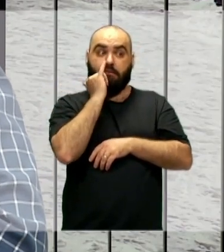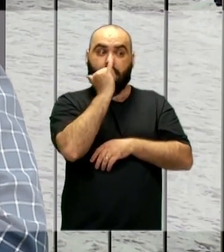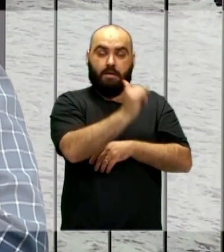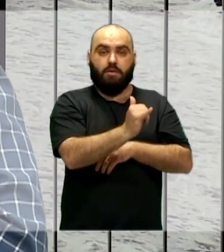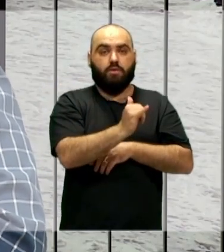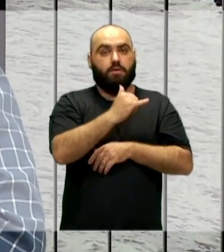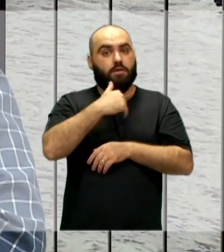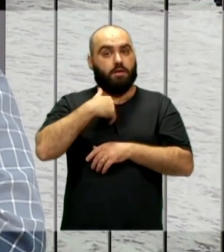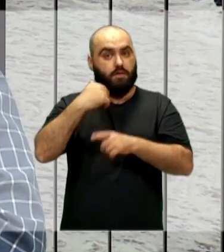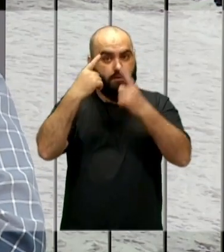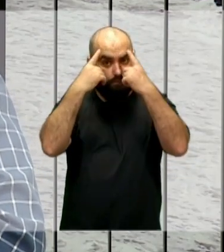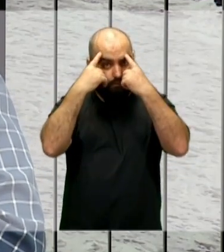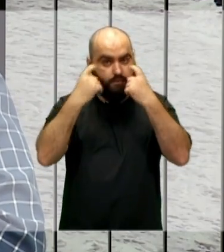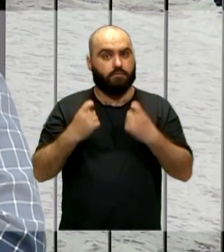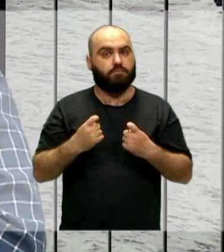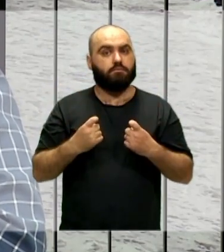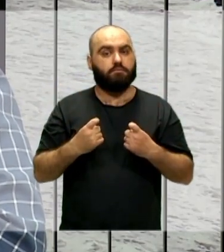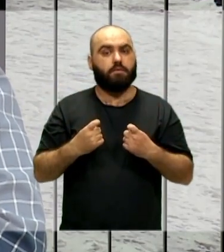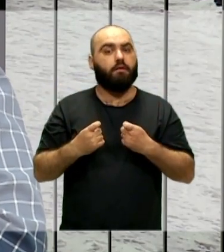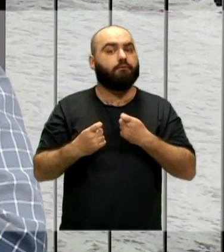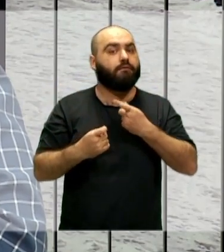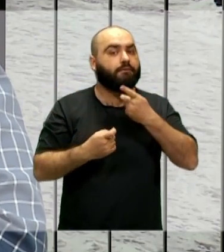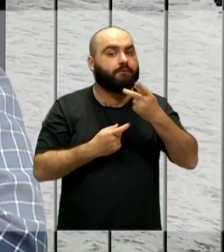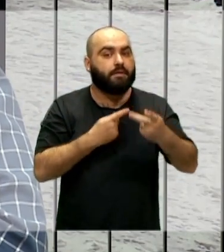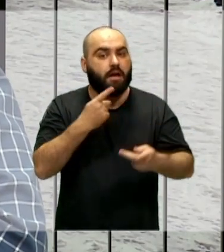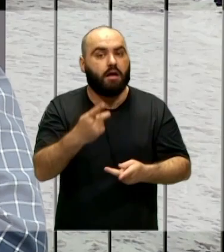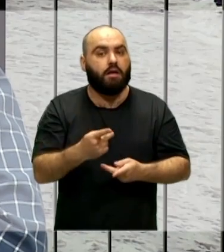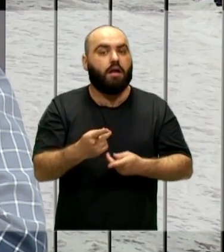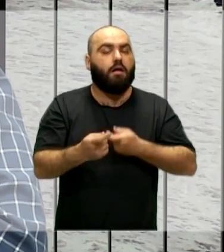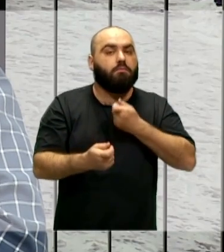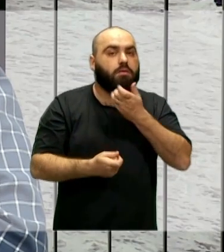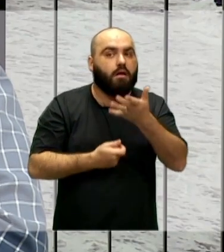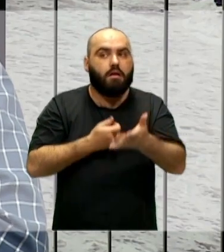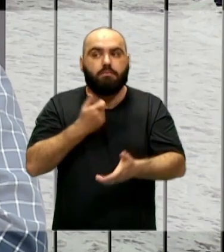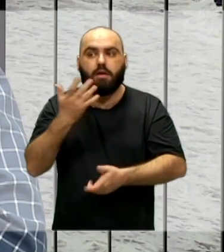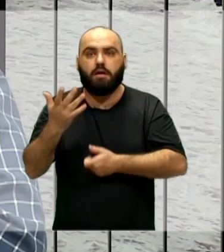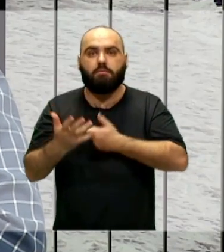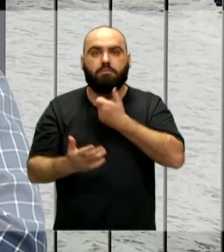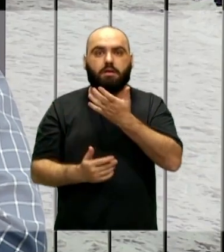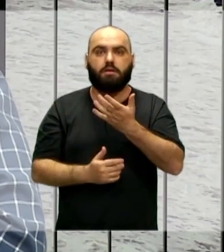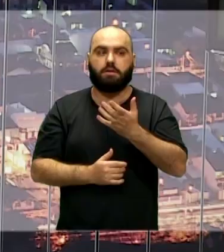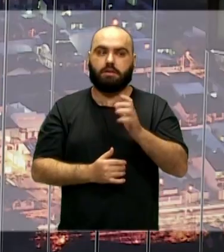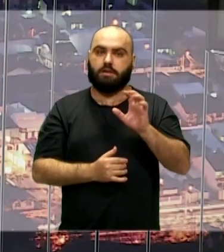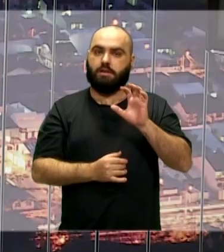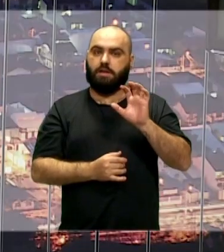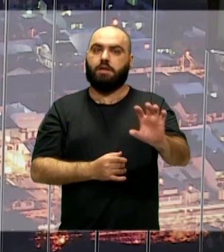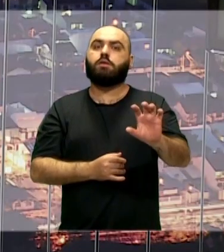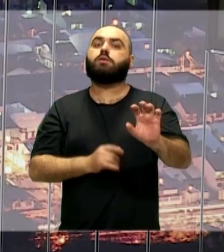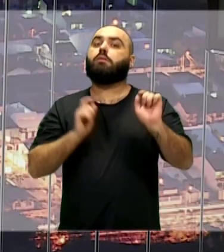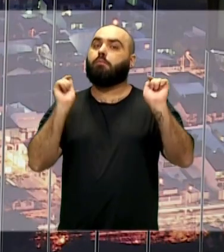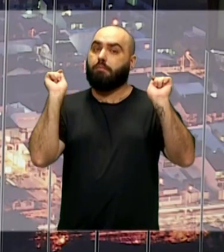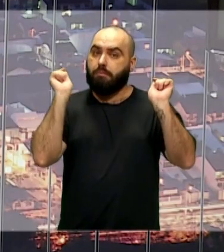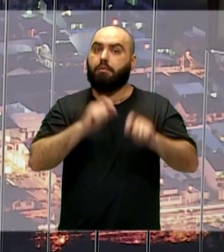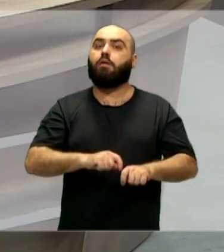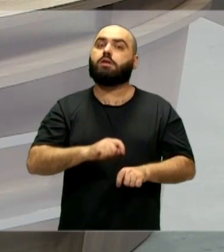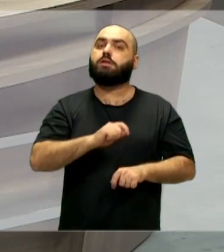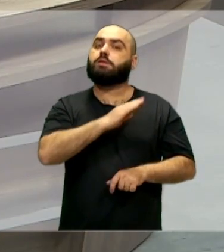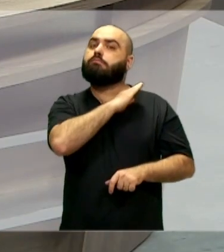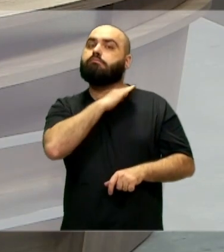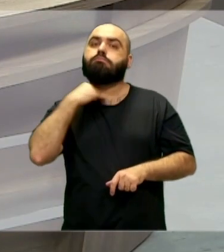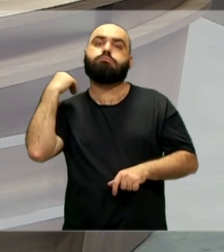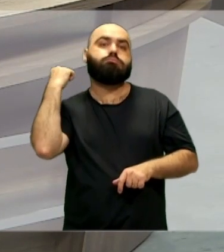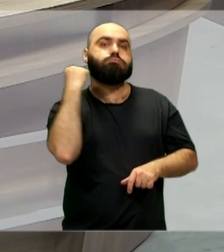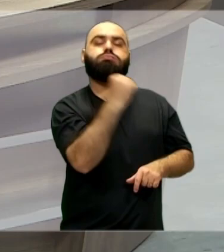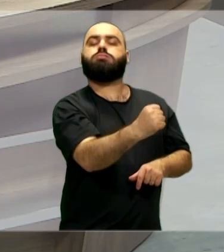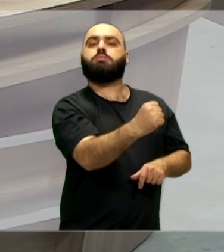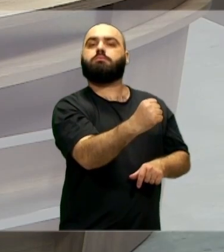seja através de uma fala, de um discurso, e essa violência, ela pode se tornar um assassinato. Então, ao meu